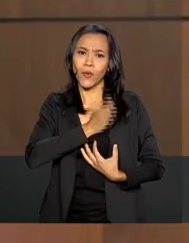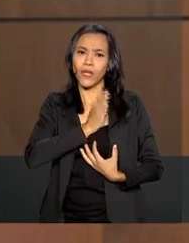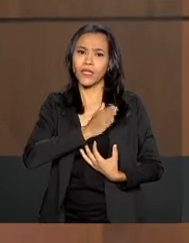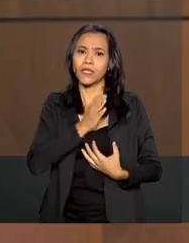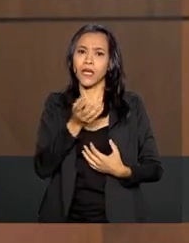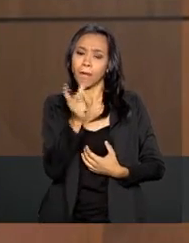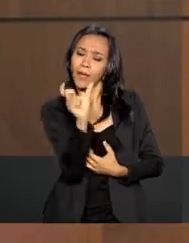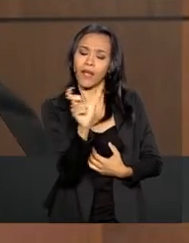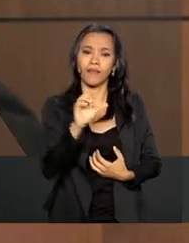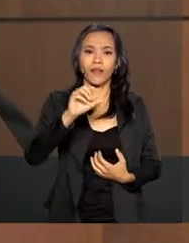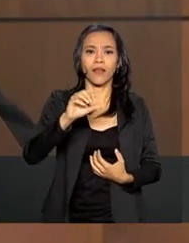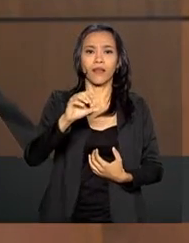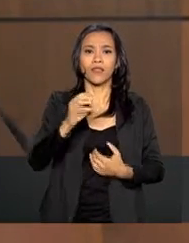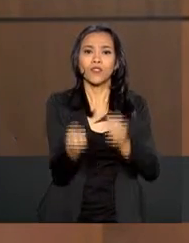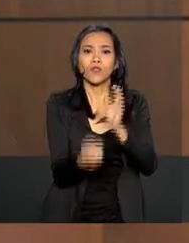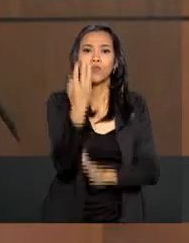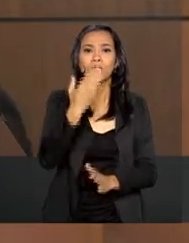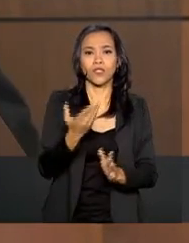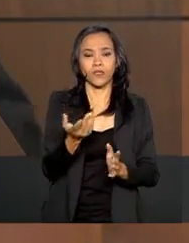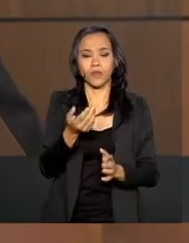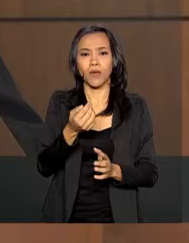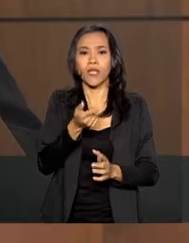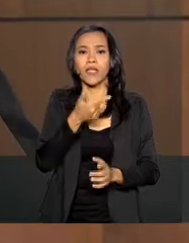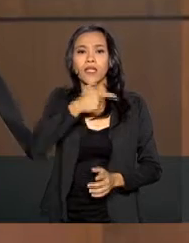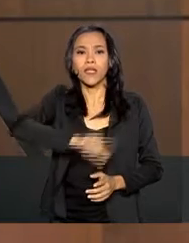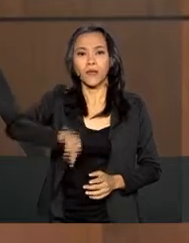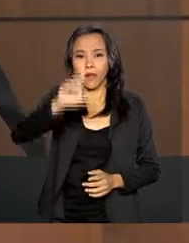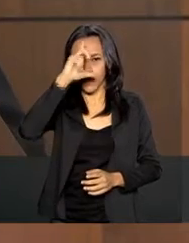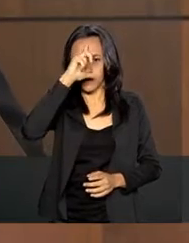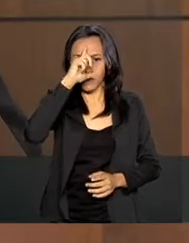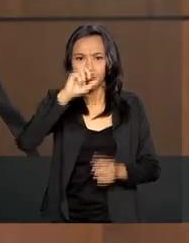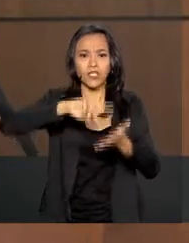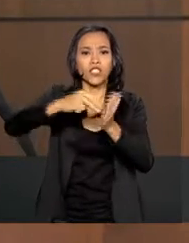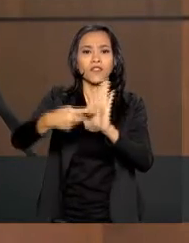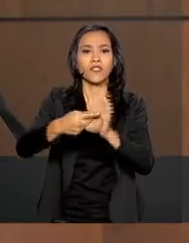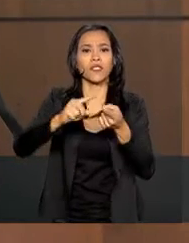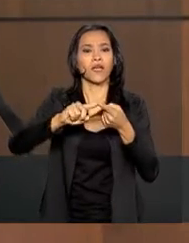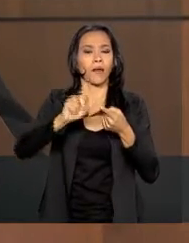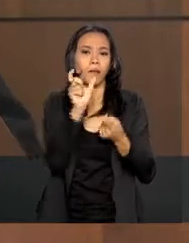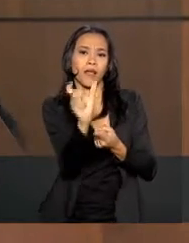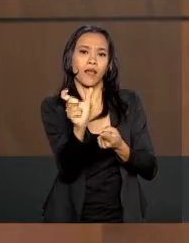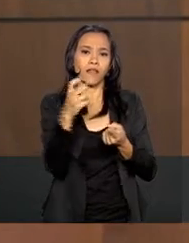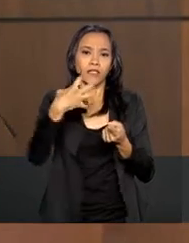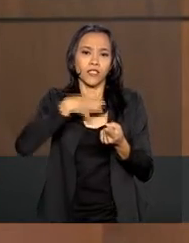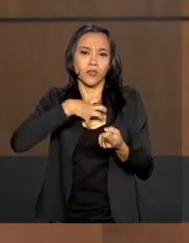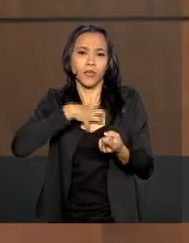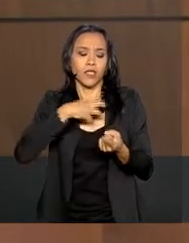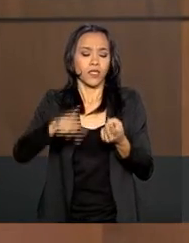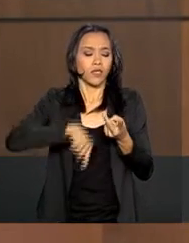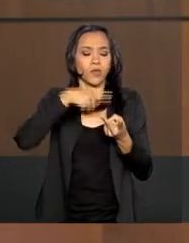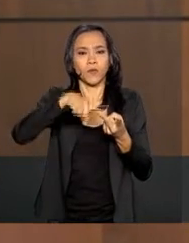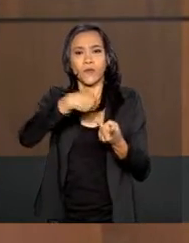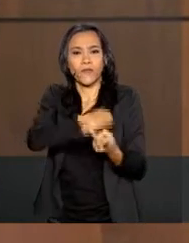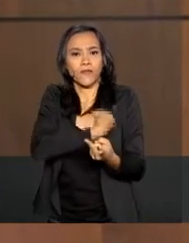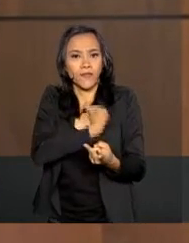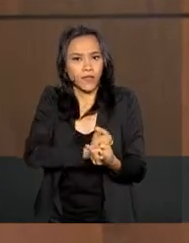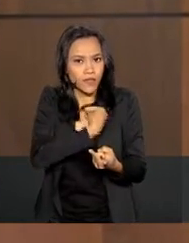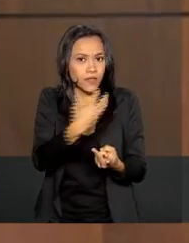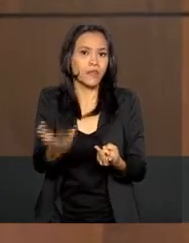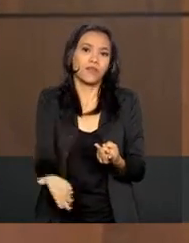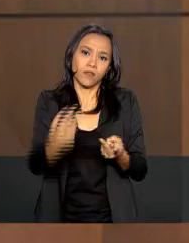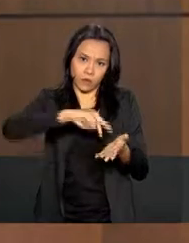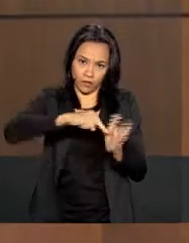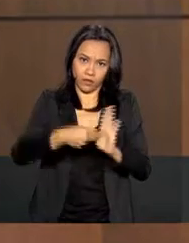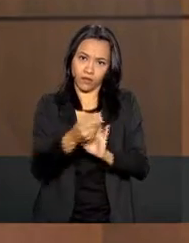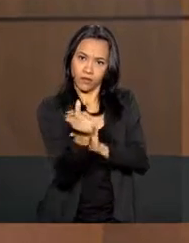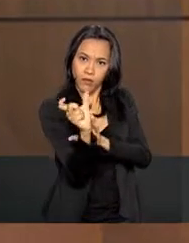cordes que significa exatamente isso e sentimento não é vida de modo que conservar o